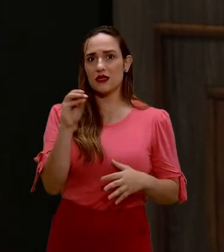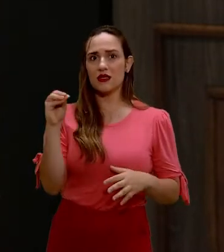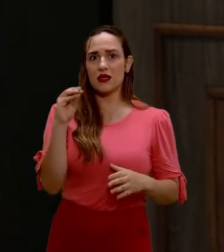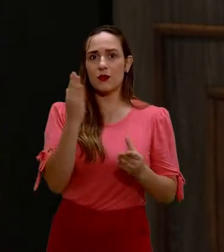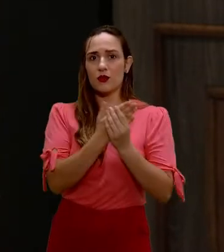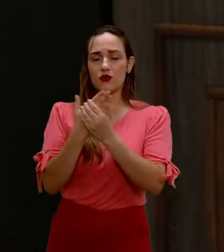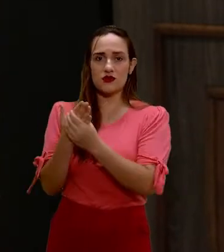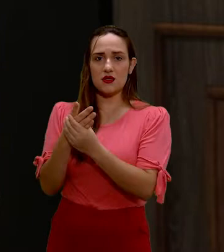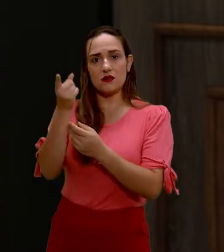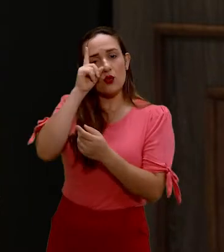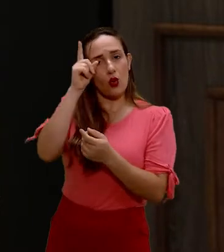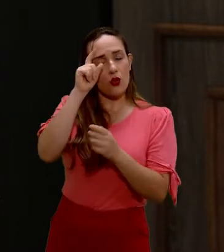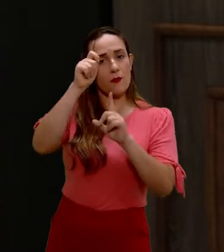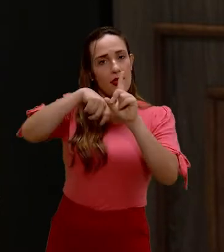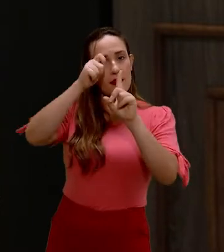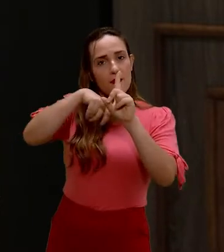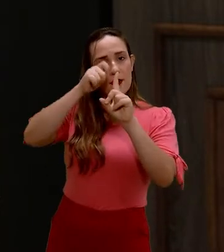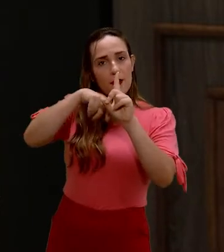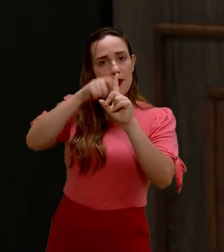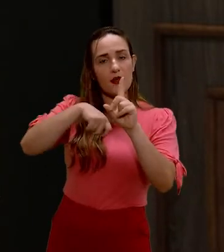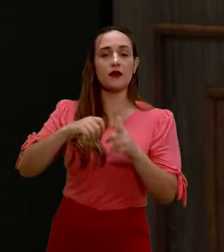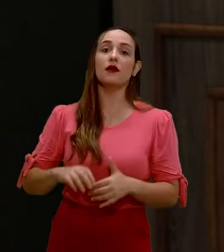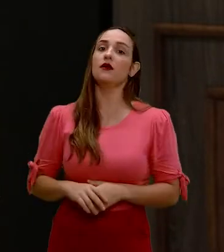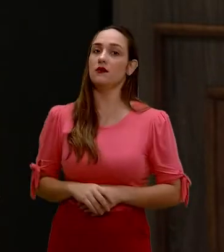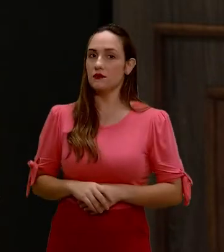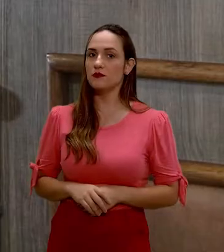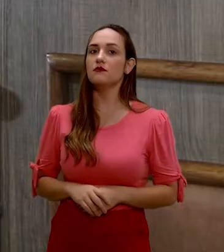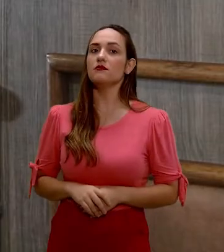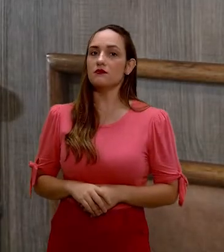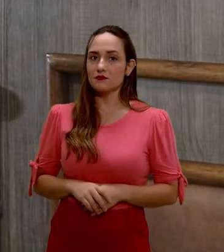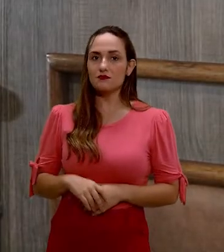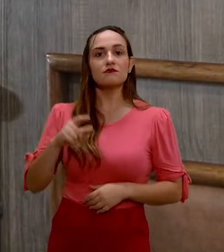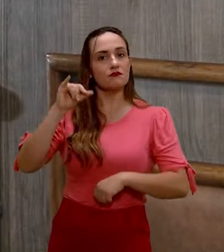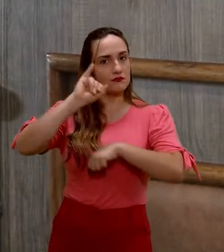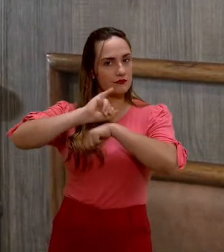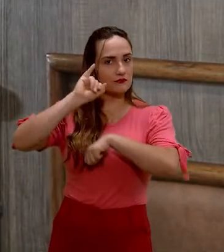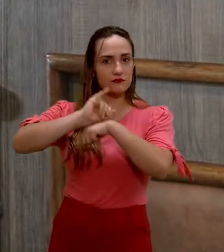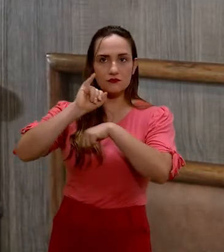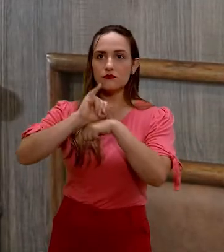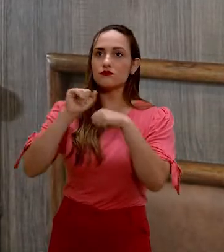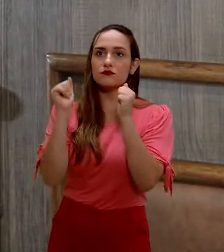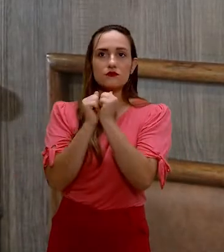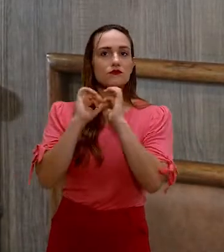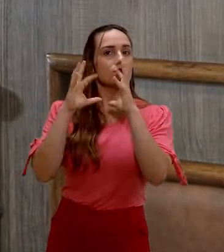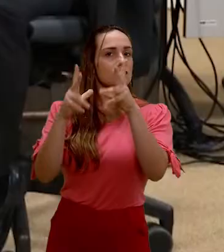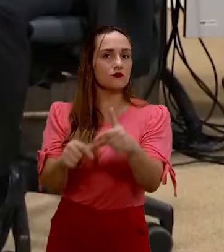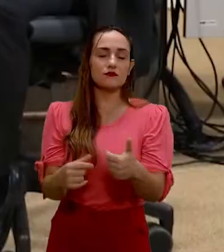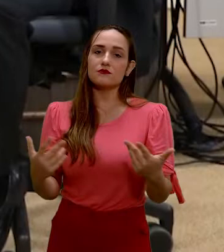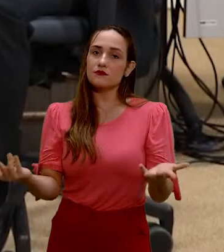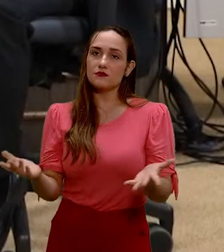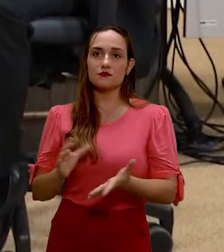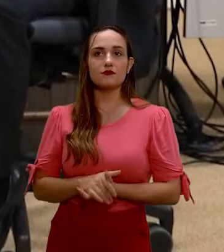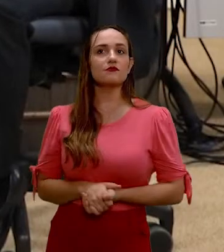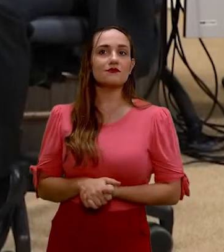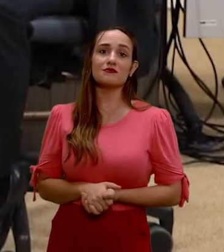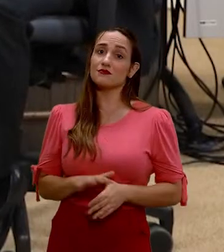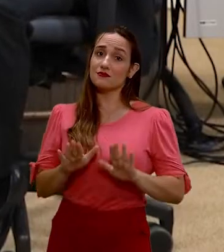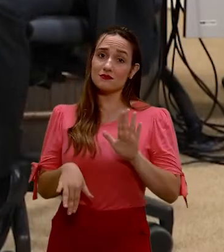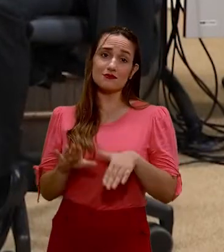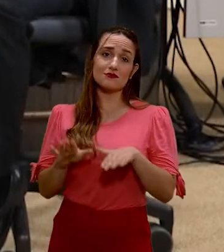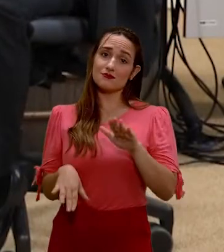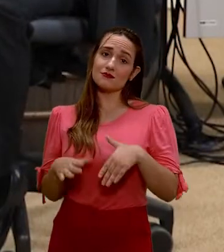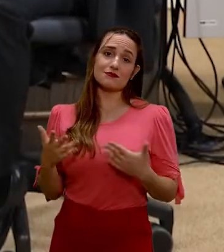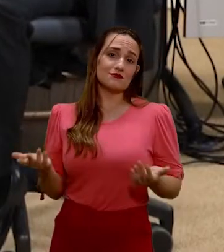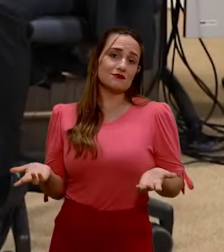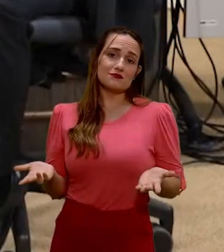por mês. Isso dá 10 processos por dia para cada vara. Isso, capital também. Isso, mas isso é